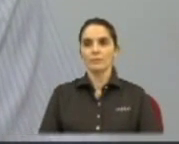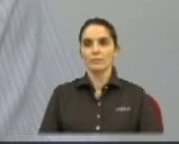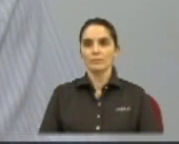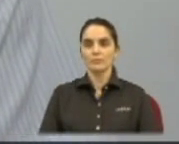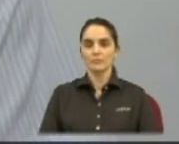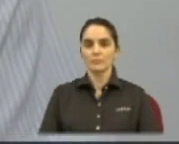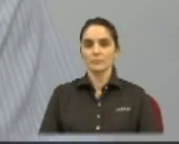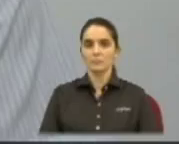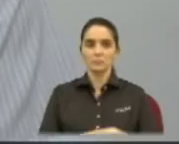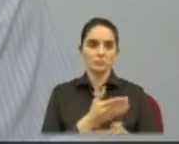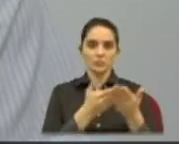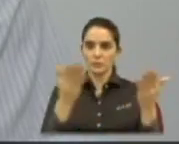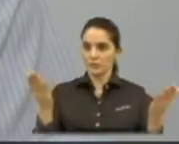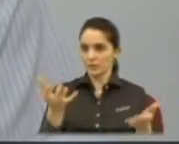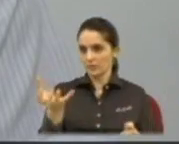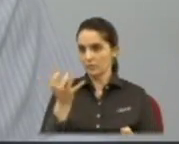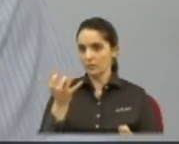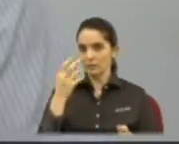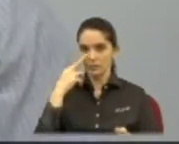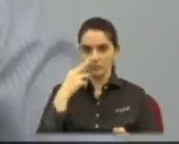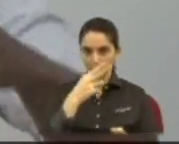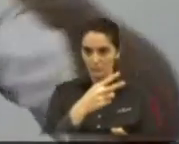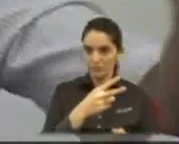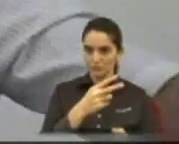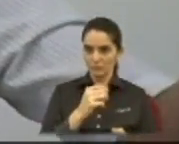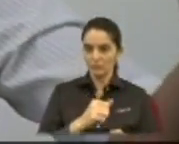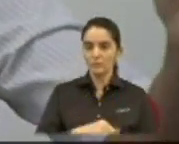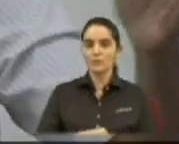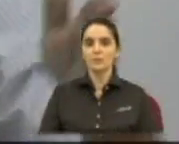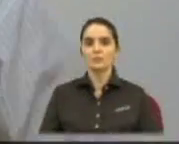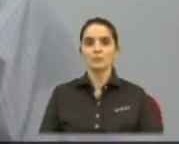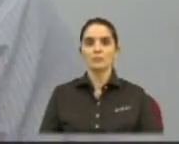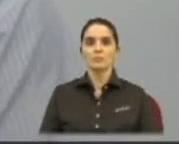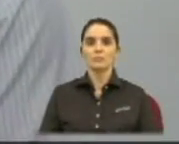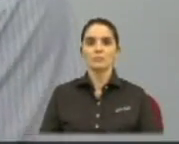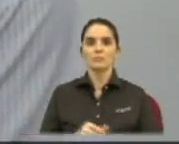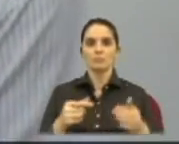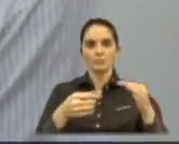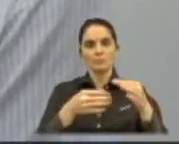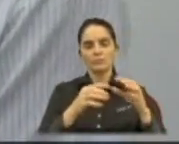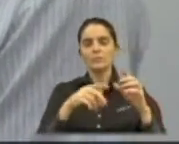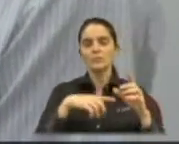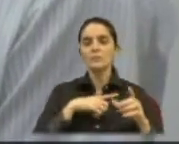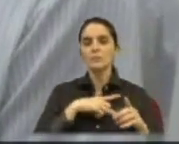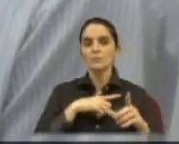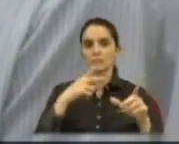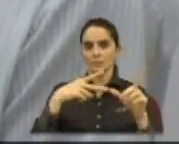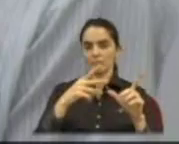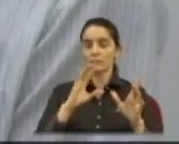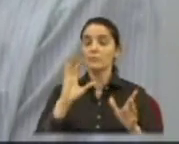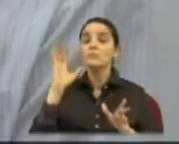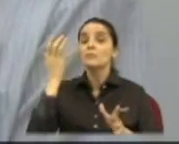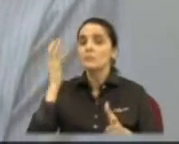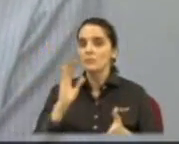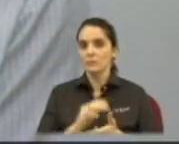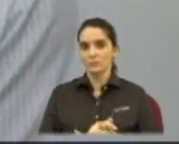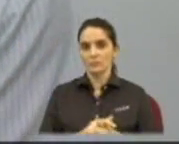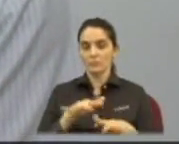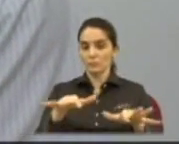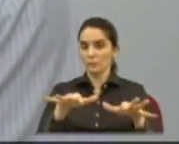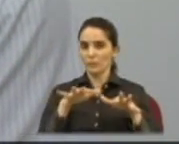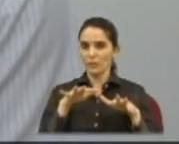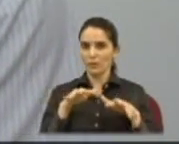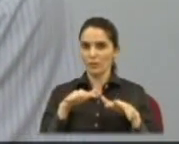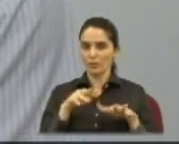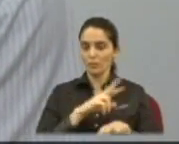de vocês quiserem assistir toda esse trecho, porque é um trecho grande. O que estava acontecendo? O plenário tinha